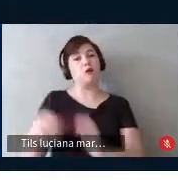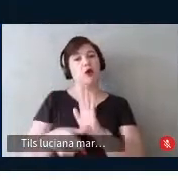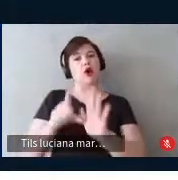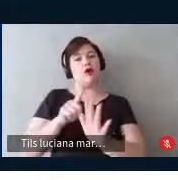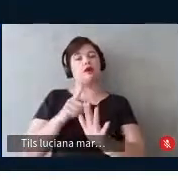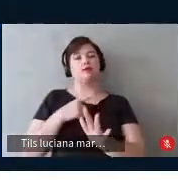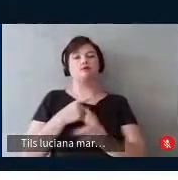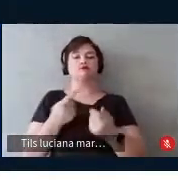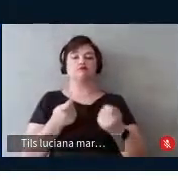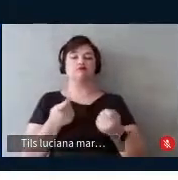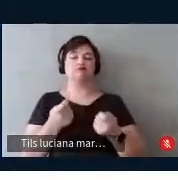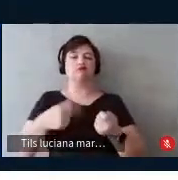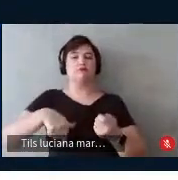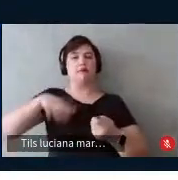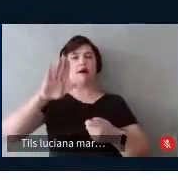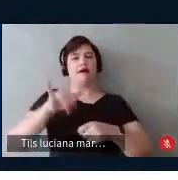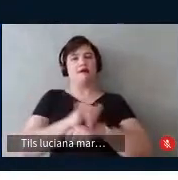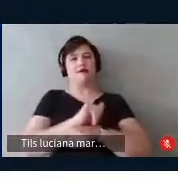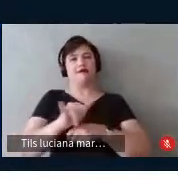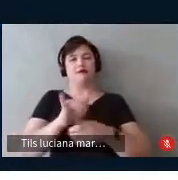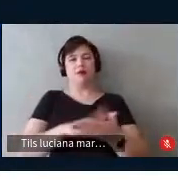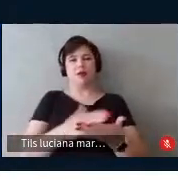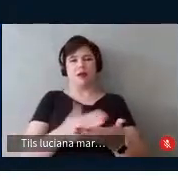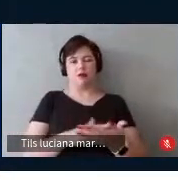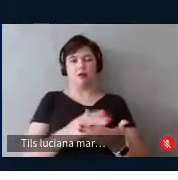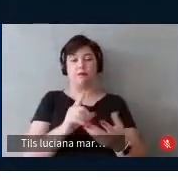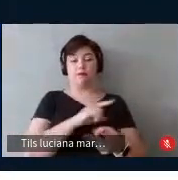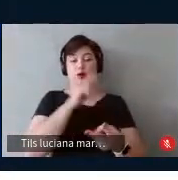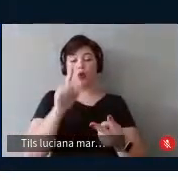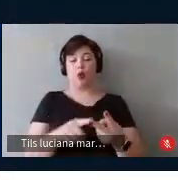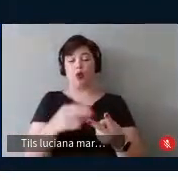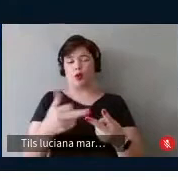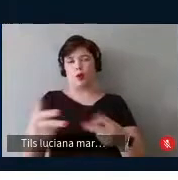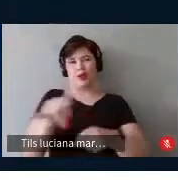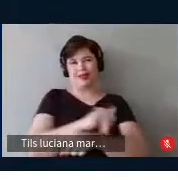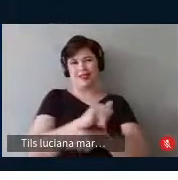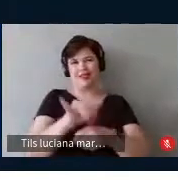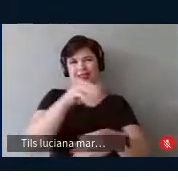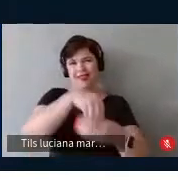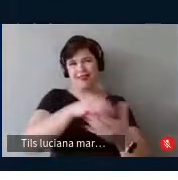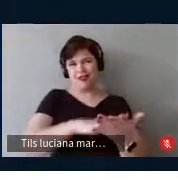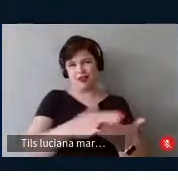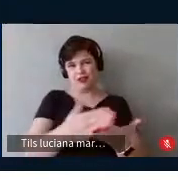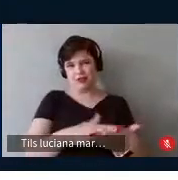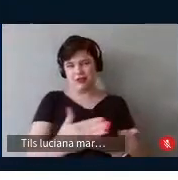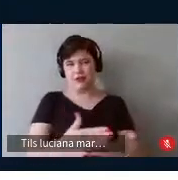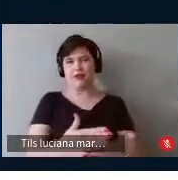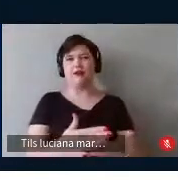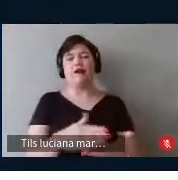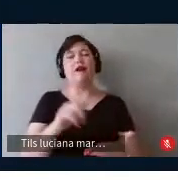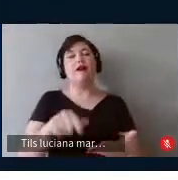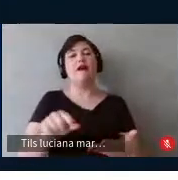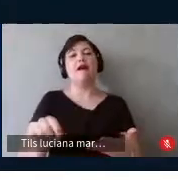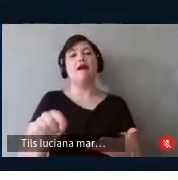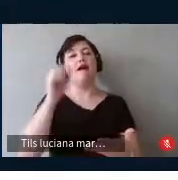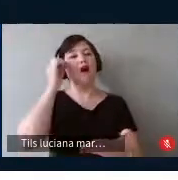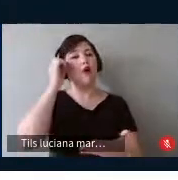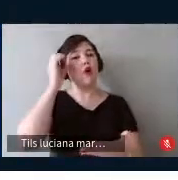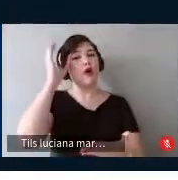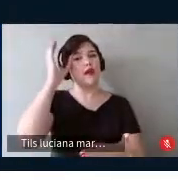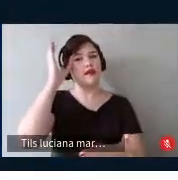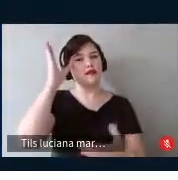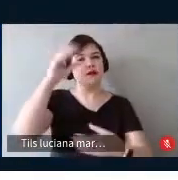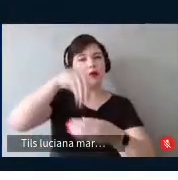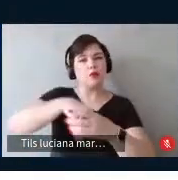previsibilidade maior para o intérprete. Há um outro elemento que compõe essa estratégia interpretativa, vai ser o conhecimento intrínseco